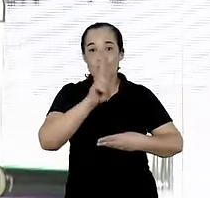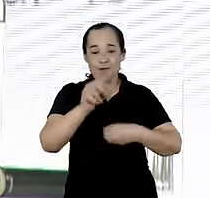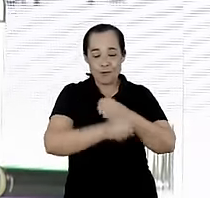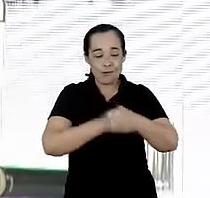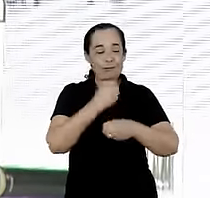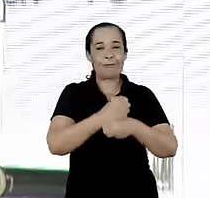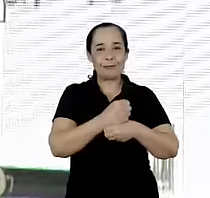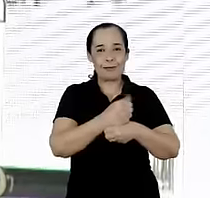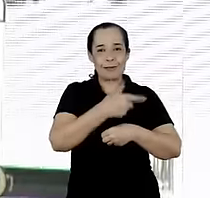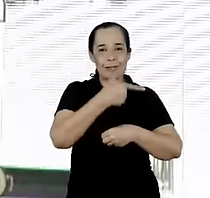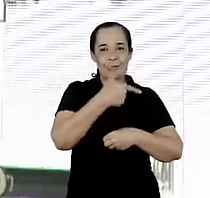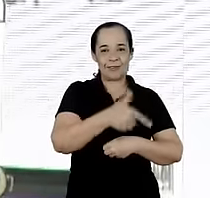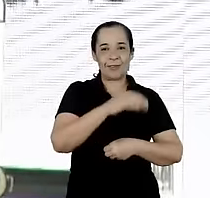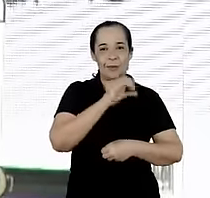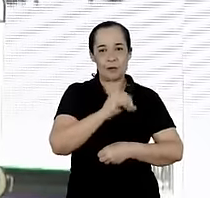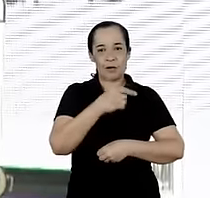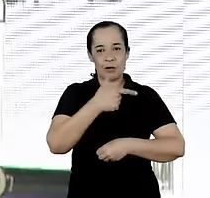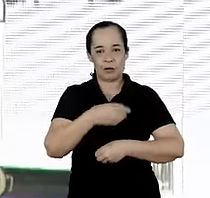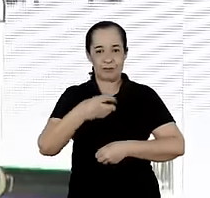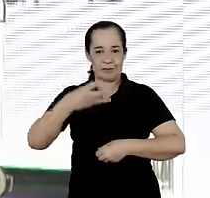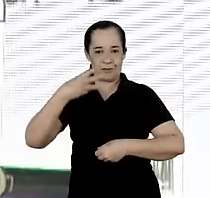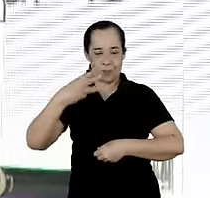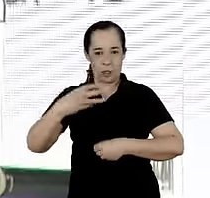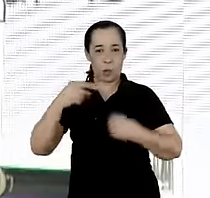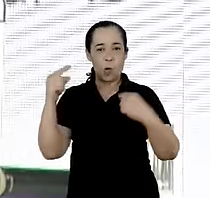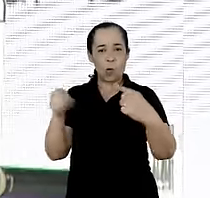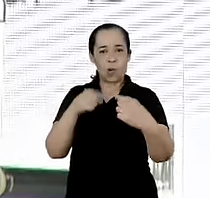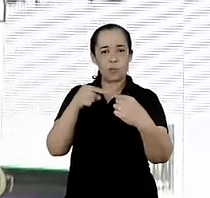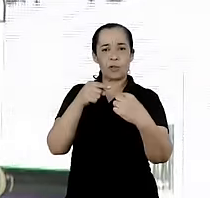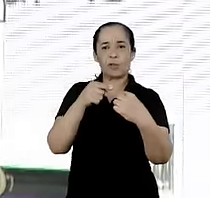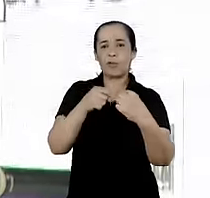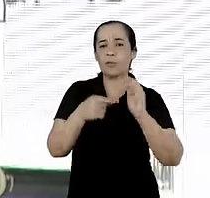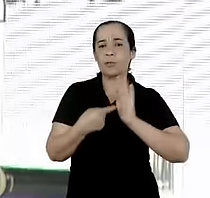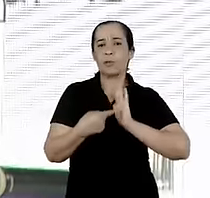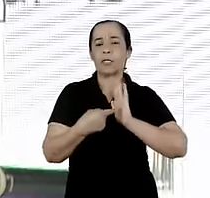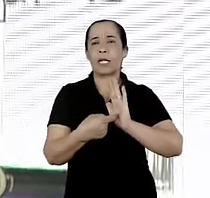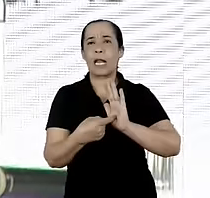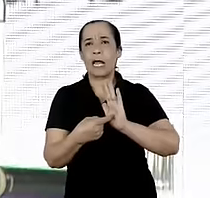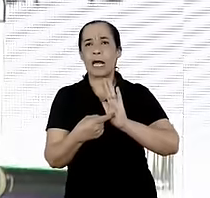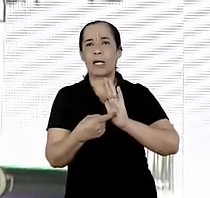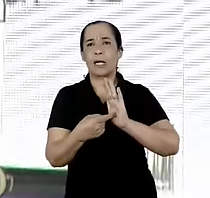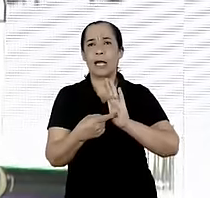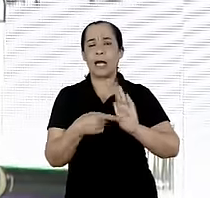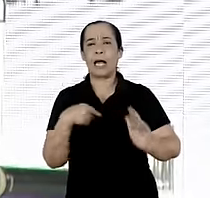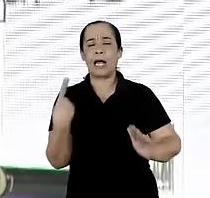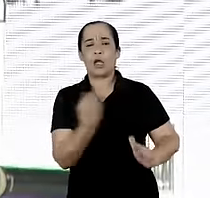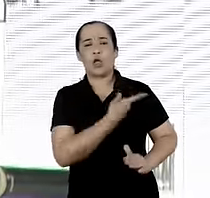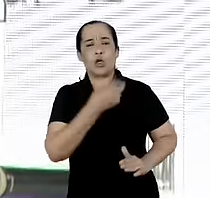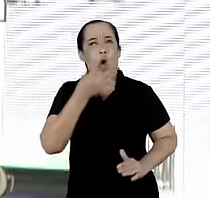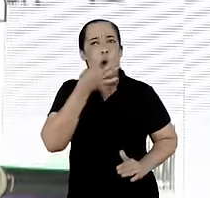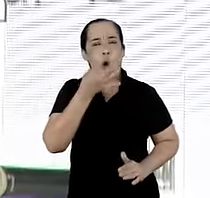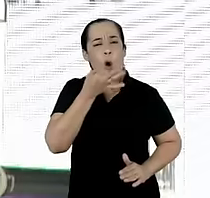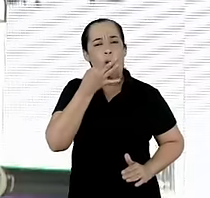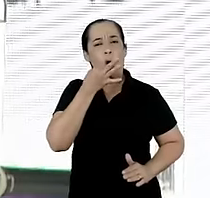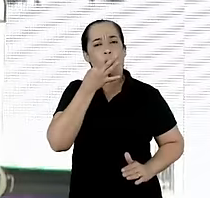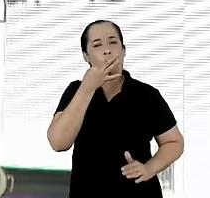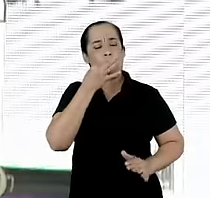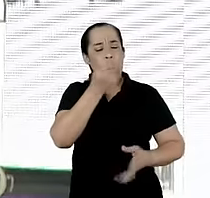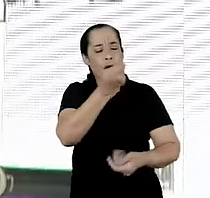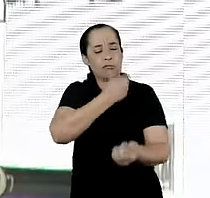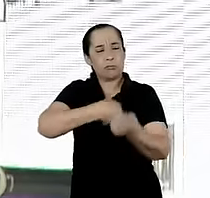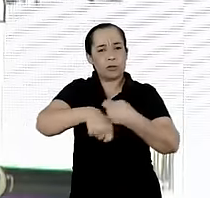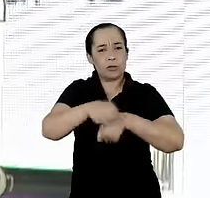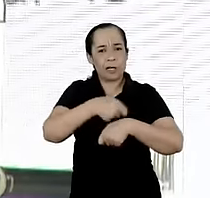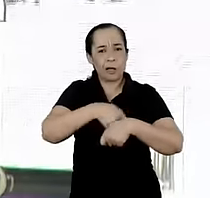iniciativa de levar enfim nossas nossa nossa visão macroeconômica ah preços des ativos para os nossos clientes a gente acabou rodando o Brasil com